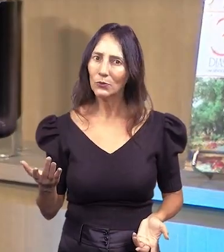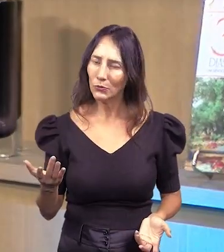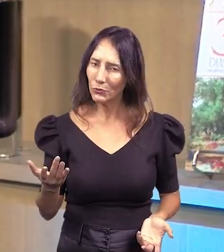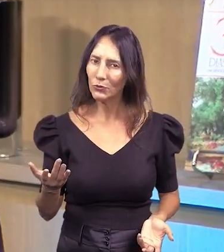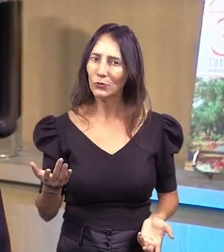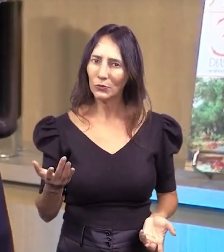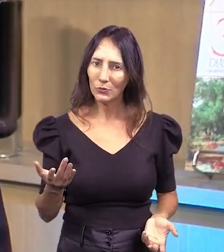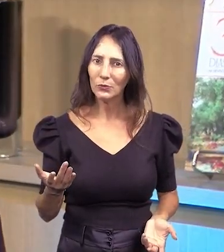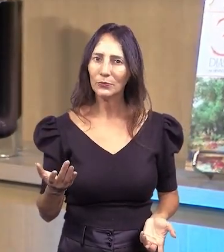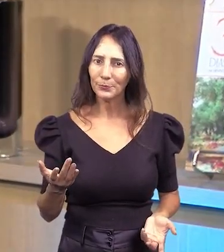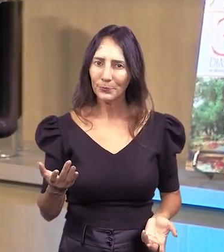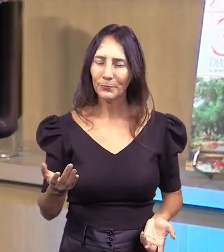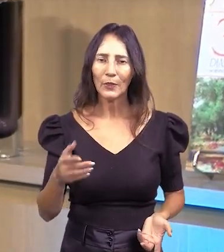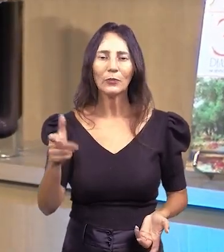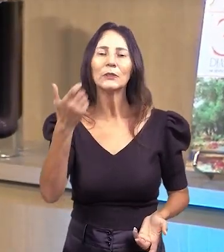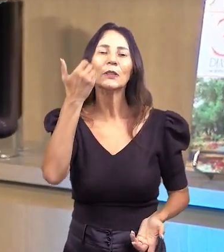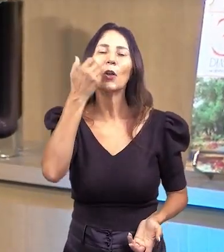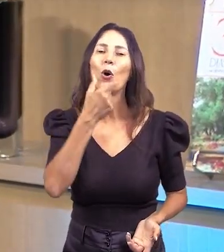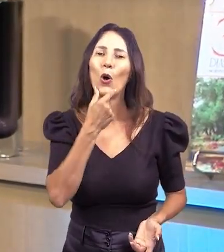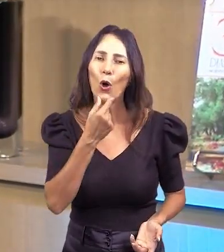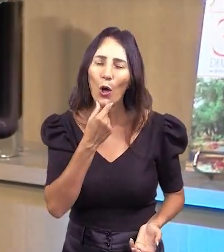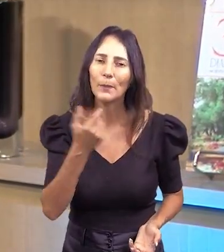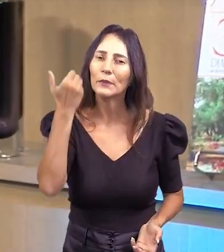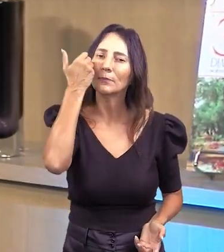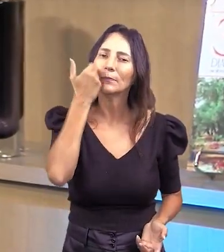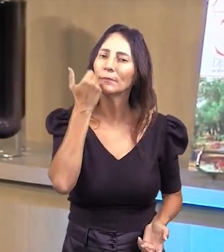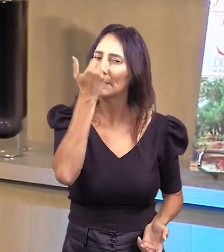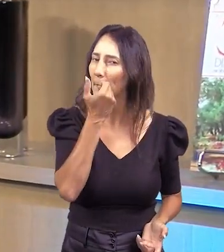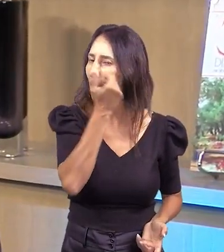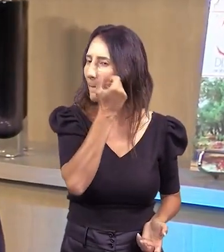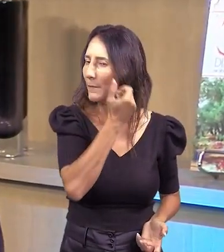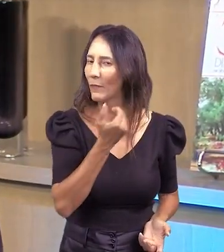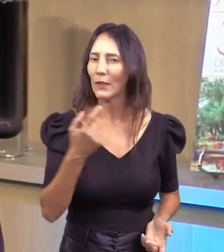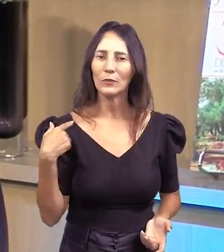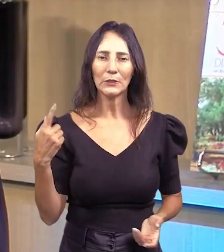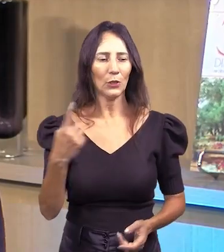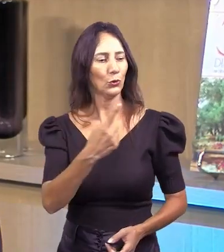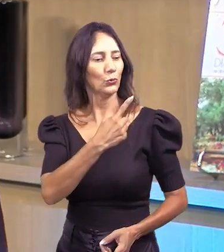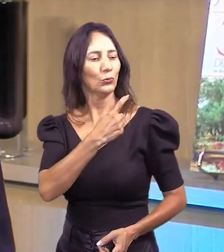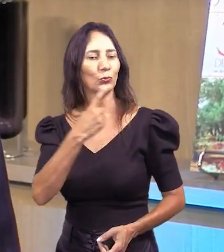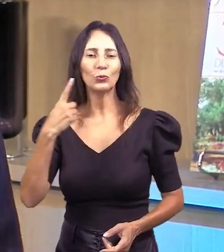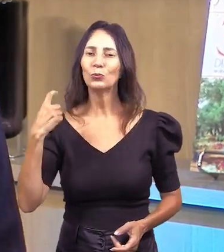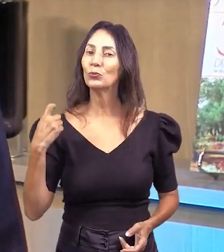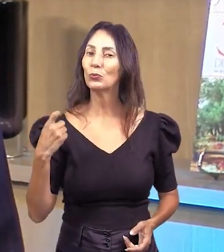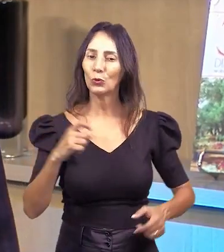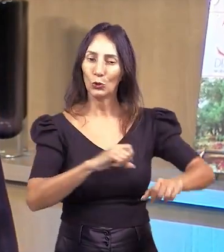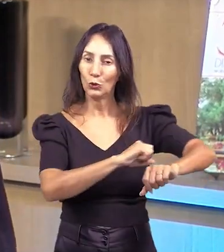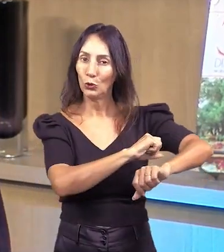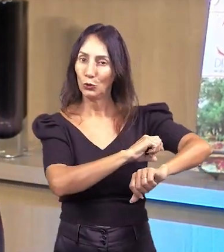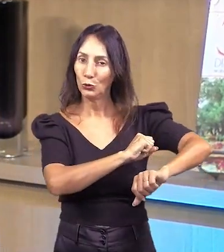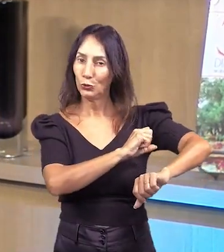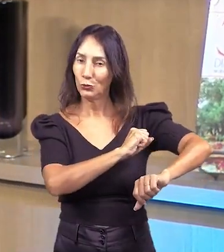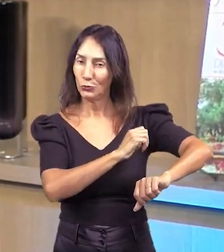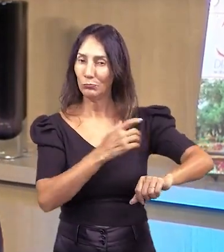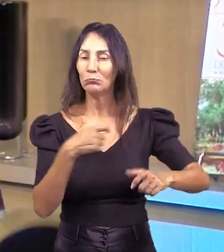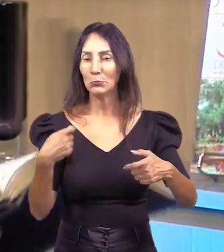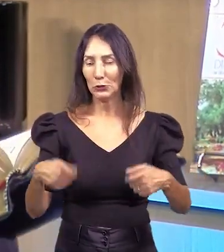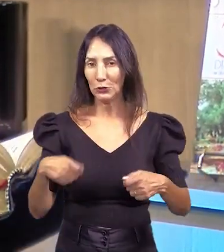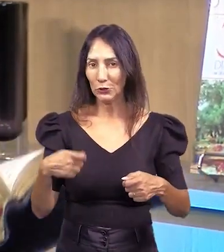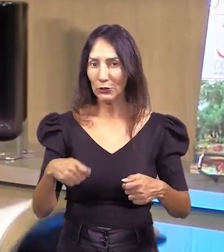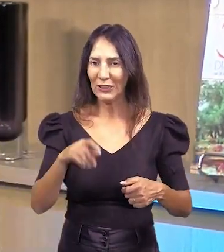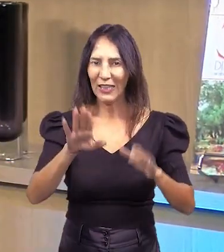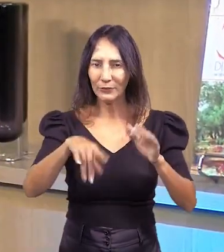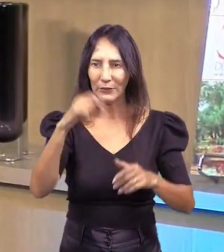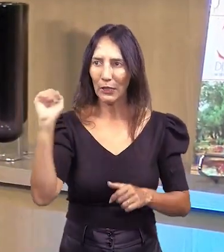importante em todos os níveis, né? Barba bem feita, um banho, um perfume, um desodorante. Talvez você não pode